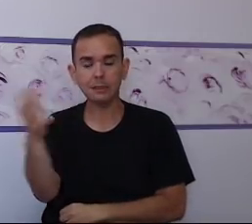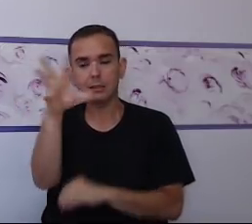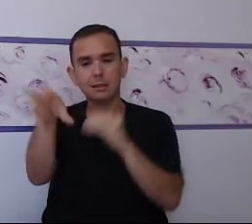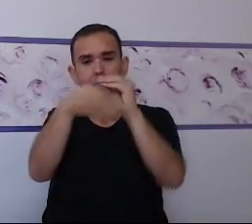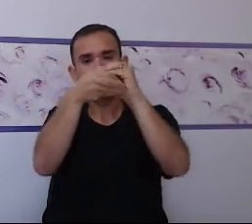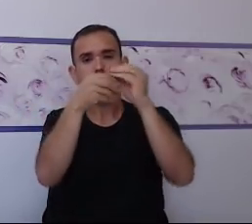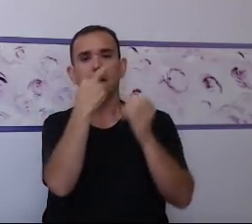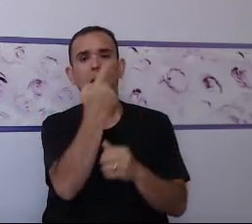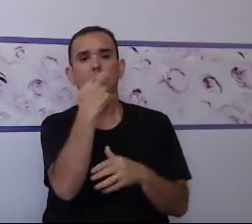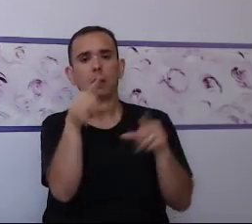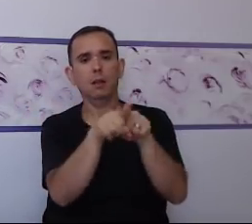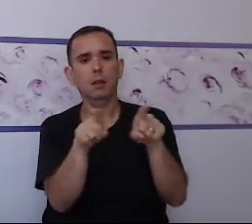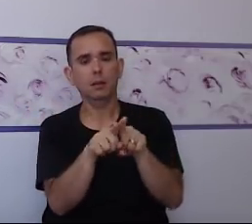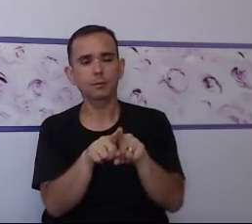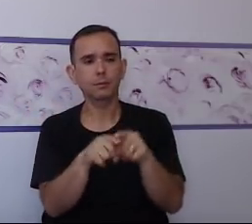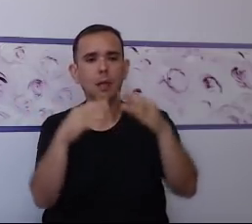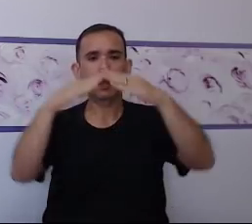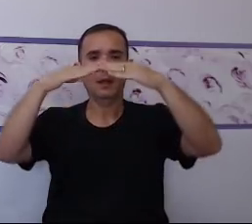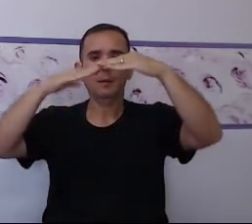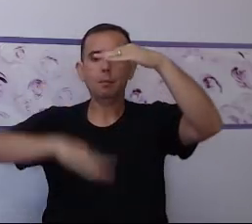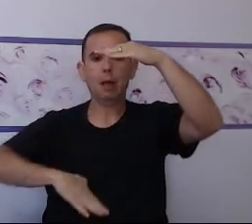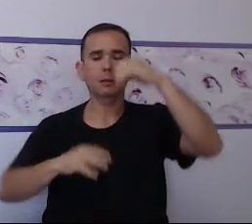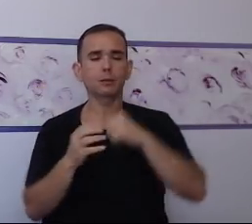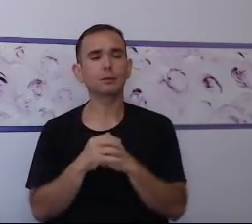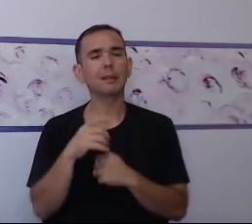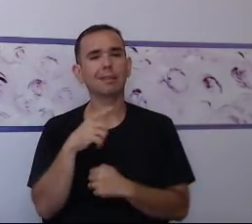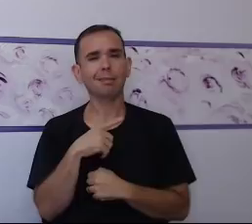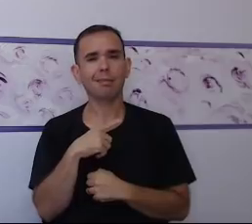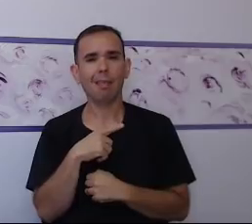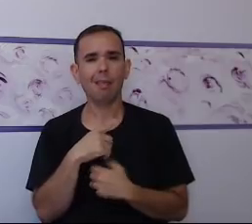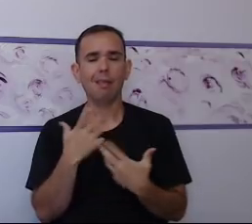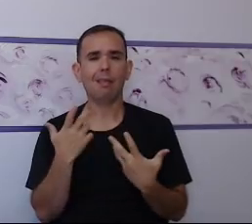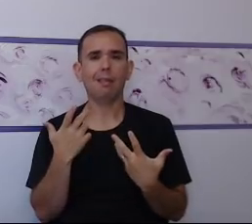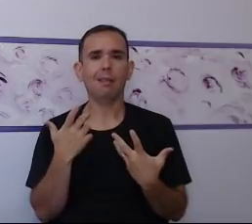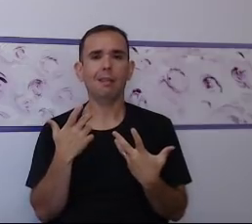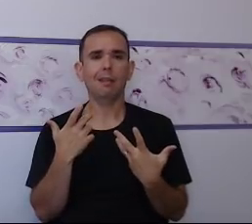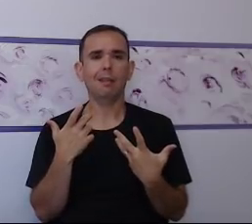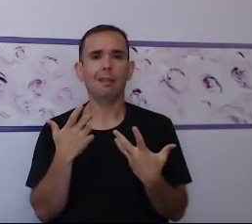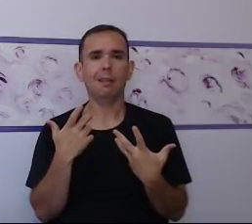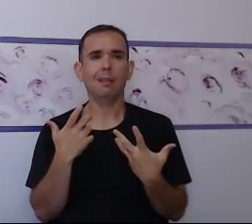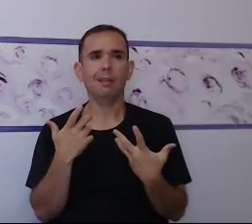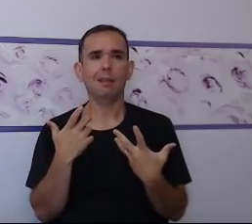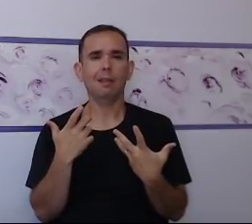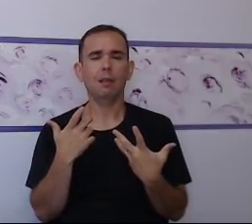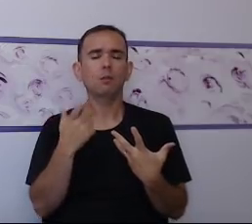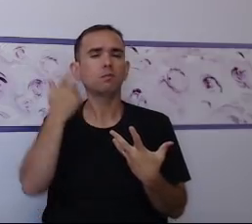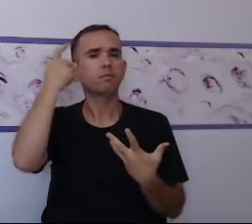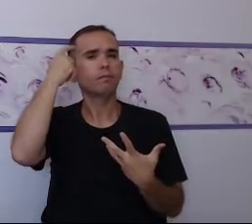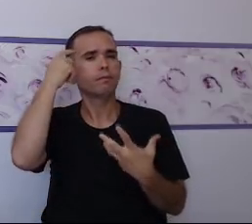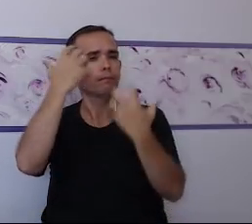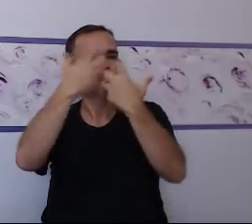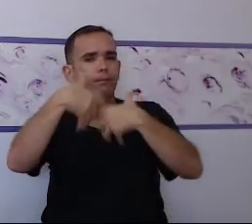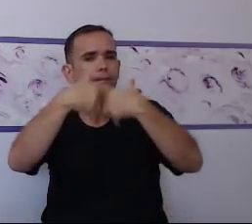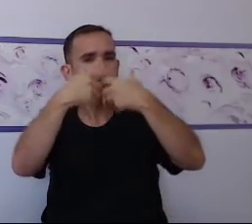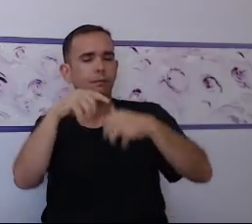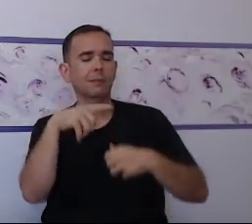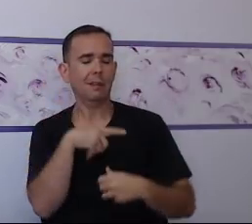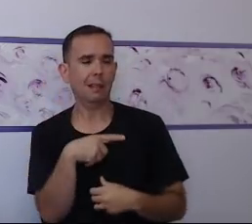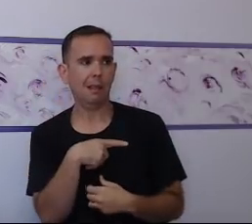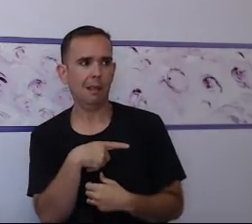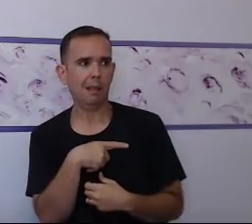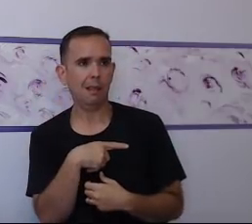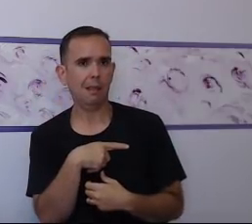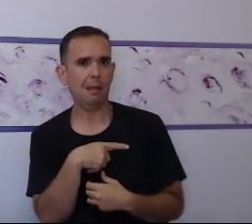de cores. Embaixo, ele tem um pouquinho mais, né, de cognição, ele precisa ter